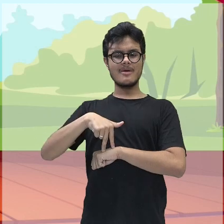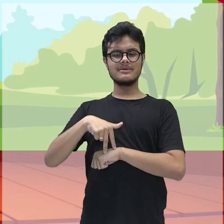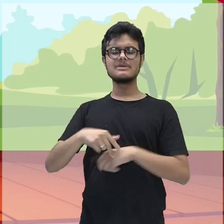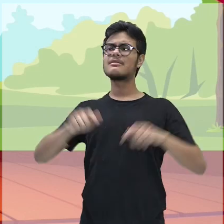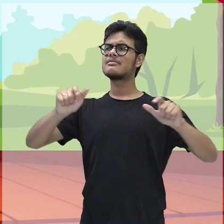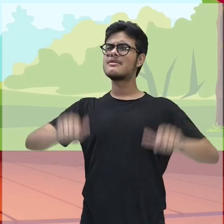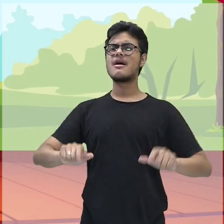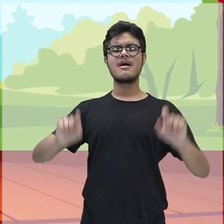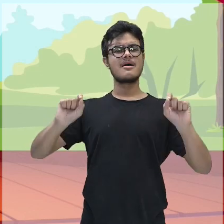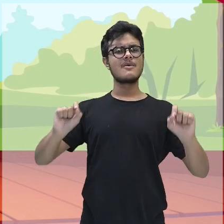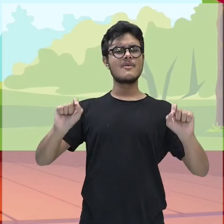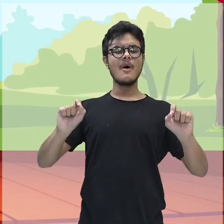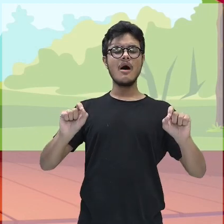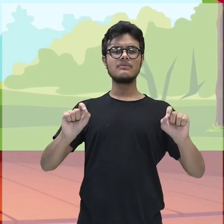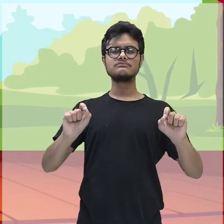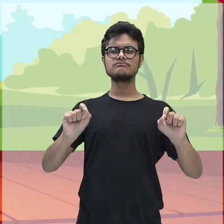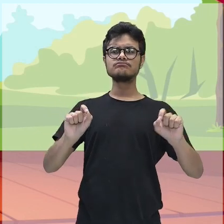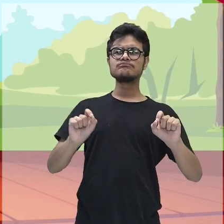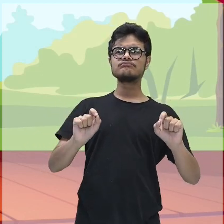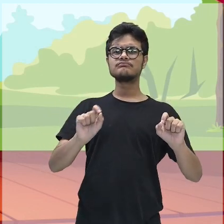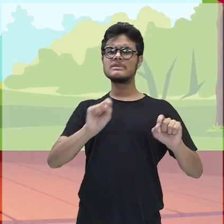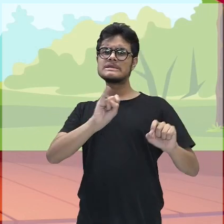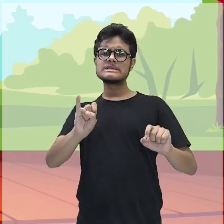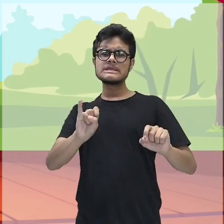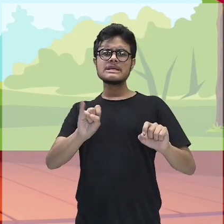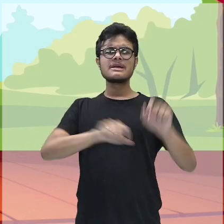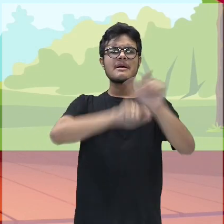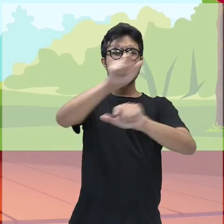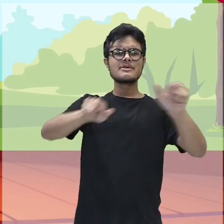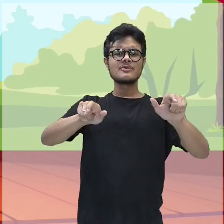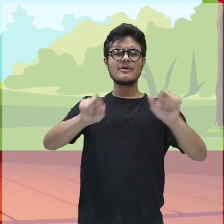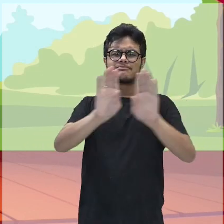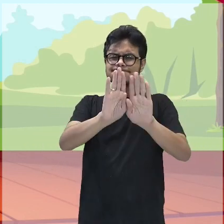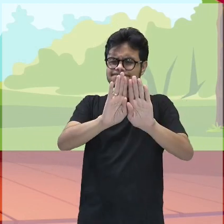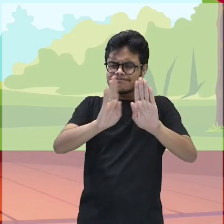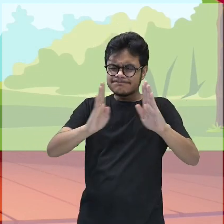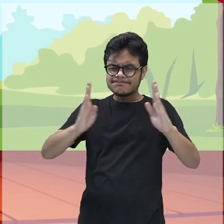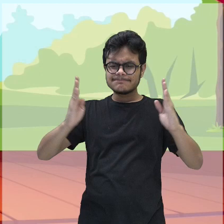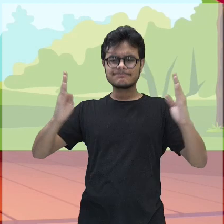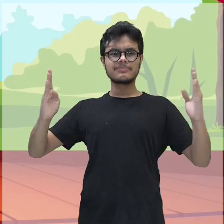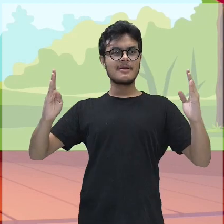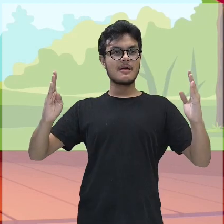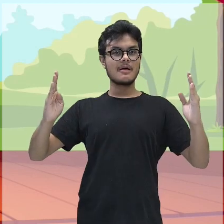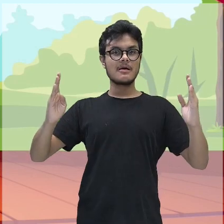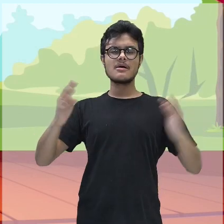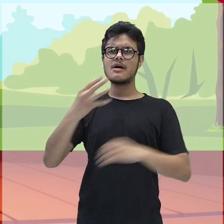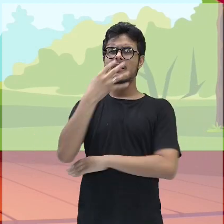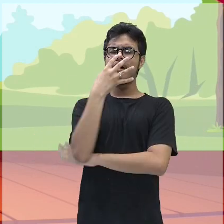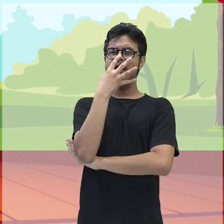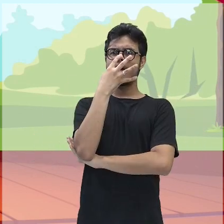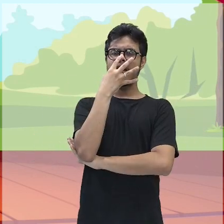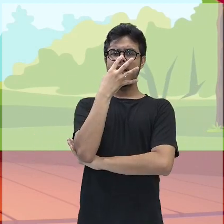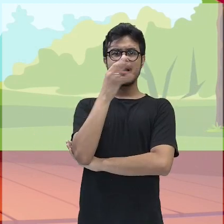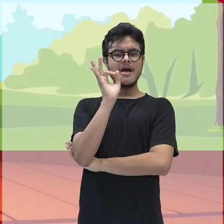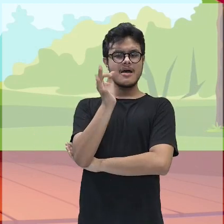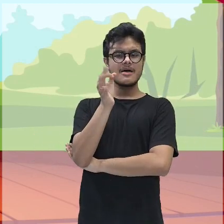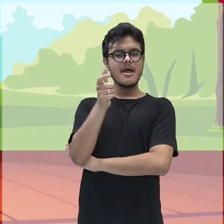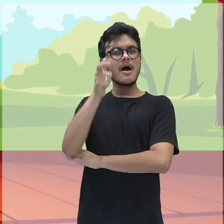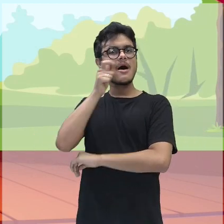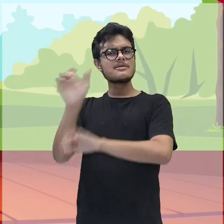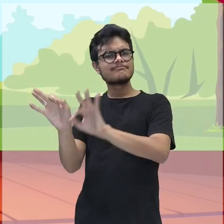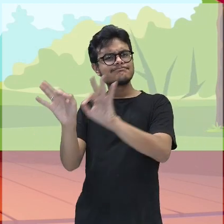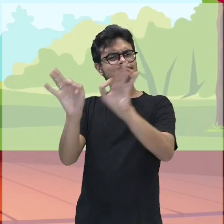aqui, o público, quando abrem as cortinas e o público está presente, está lá sentadinho